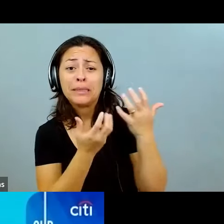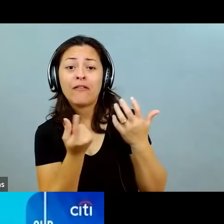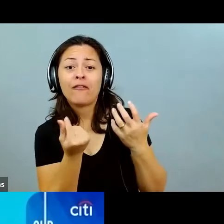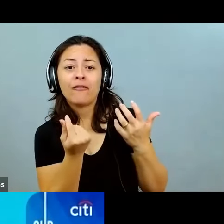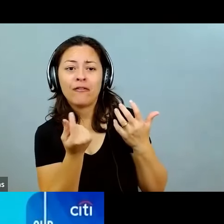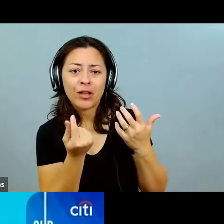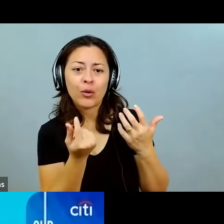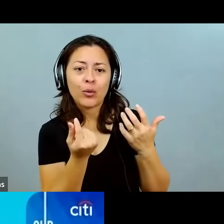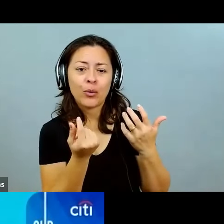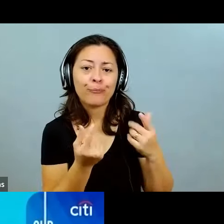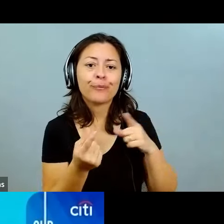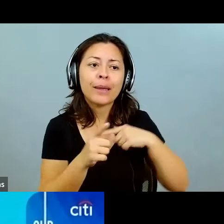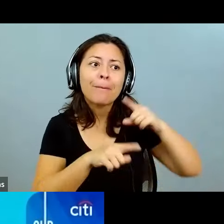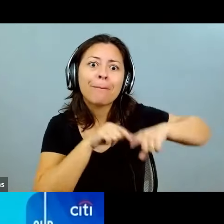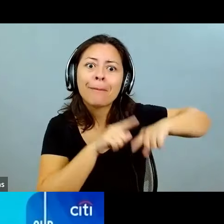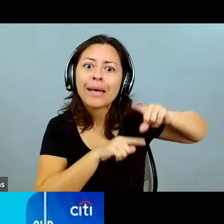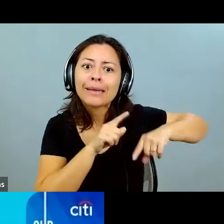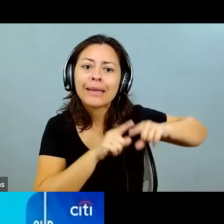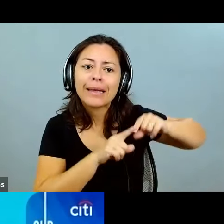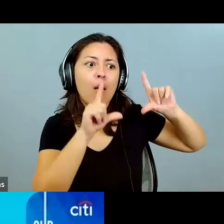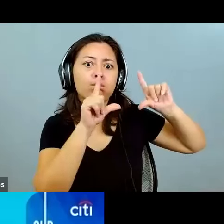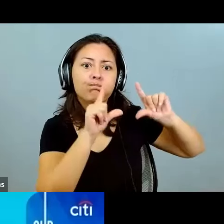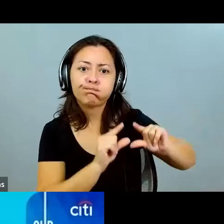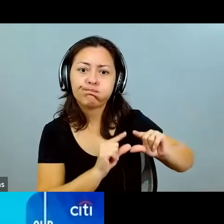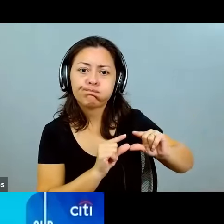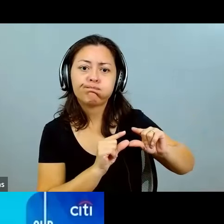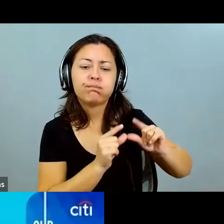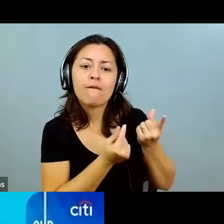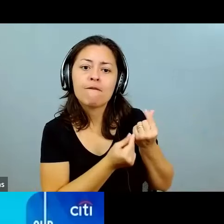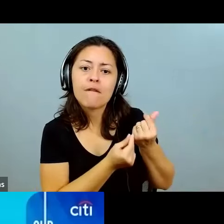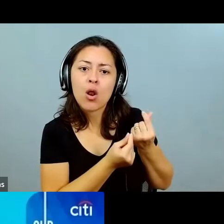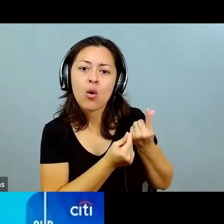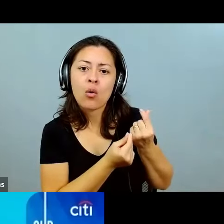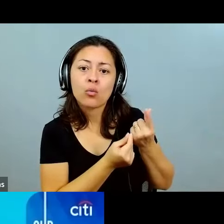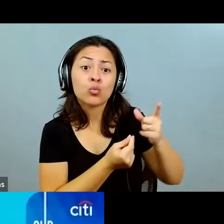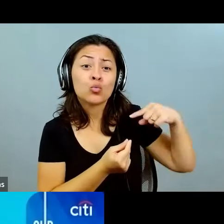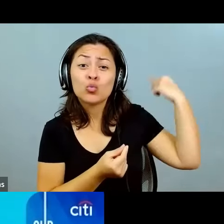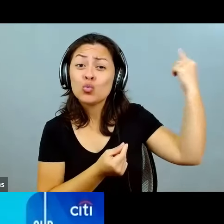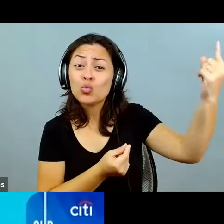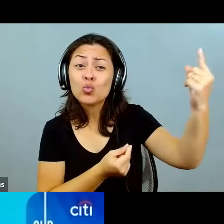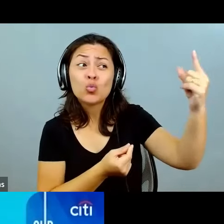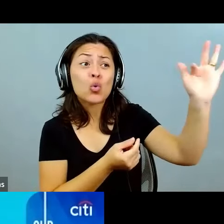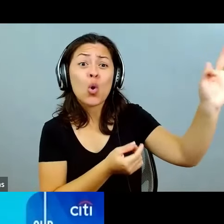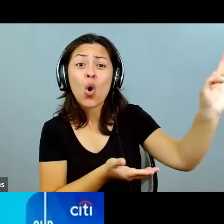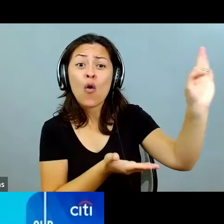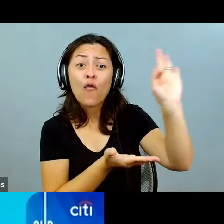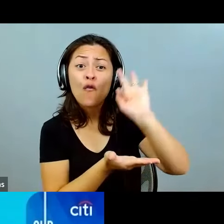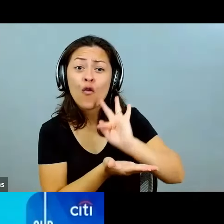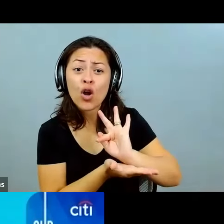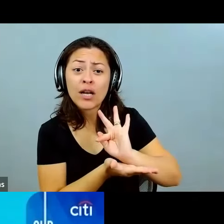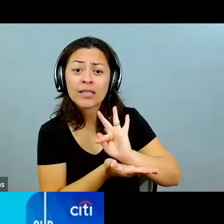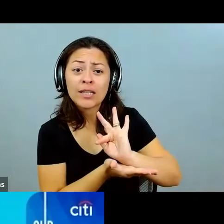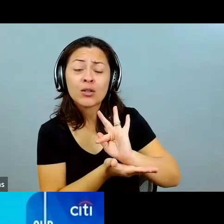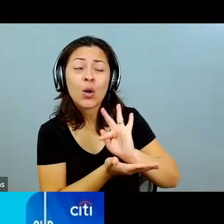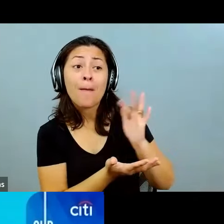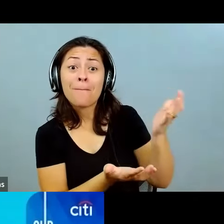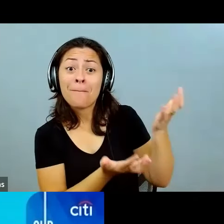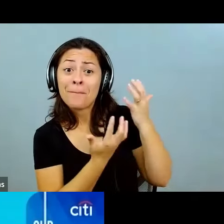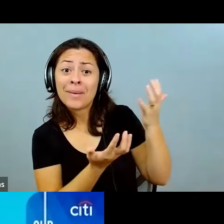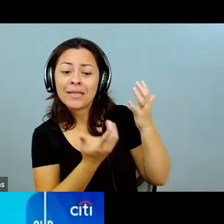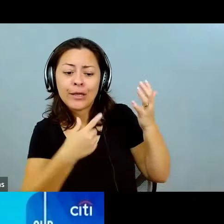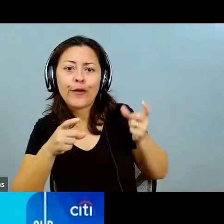margem da commodity apertou aí Tá todo mundo então todo todo a rede fornecedora da certa sofrendo pressão para vender